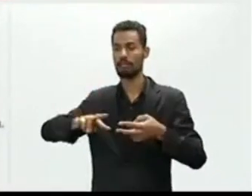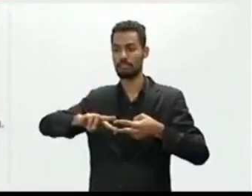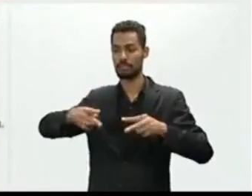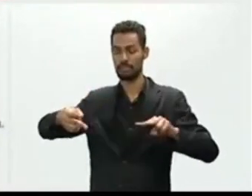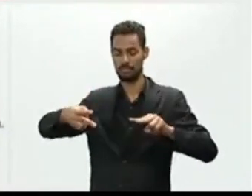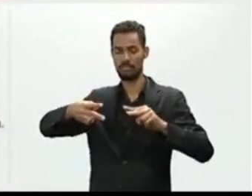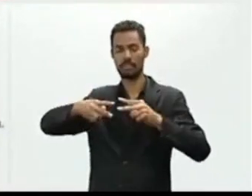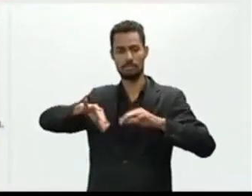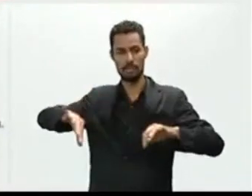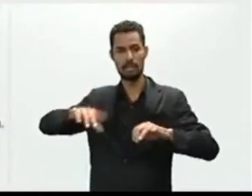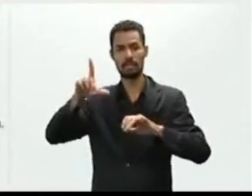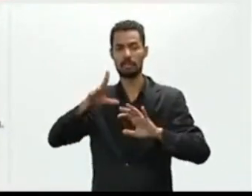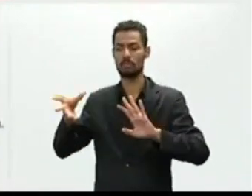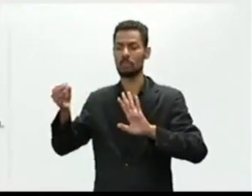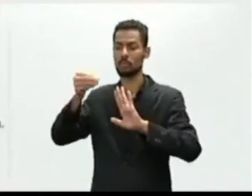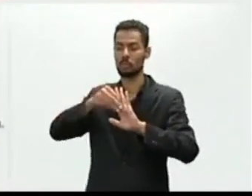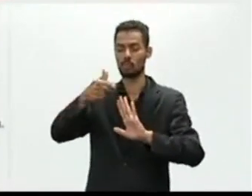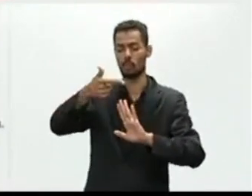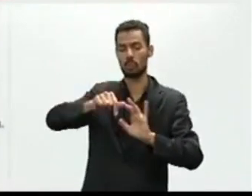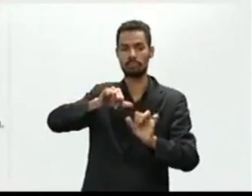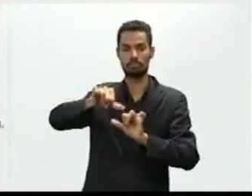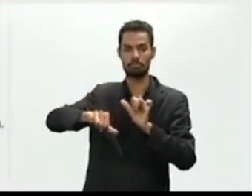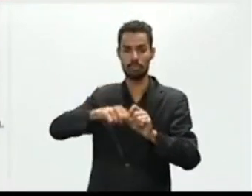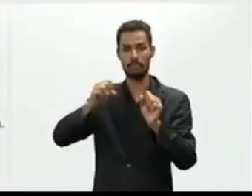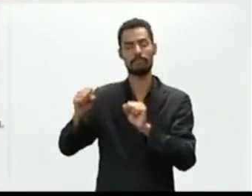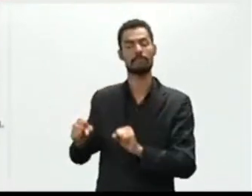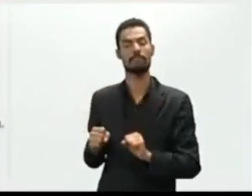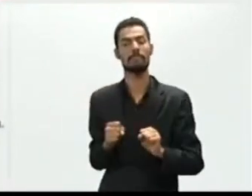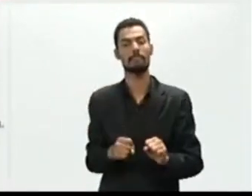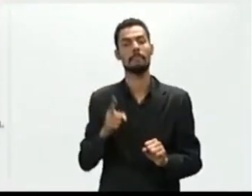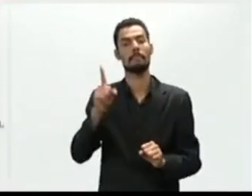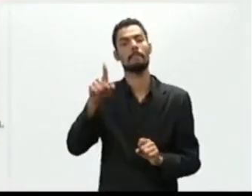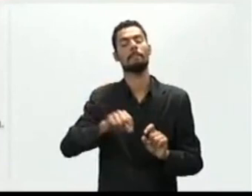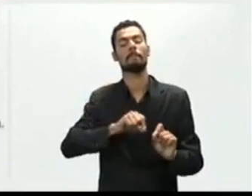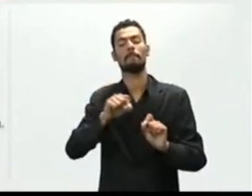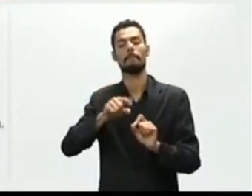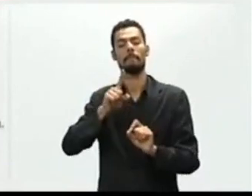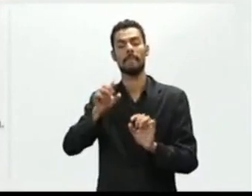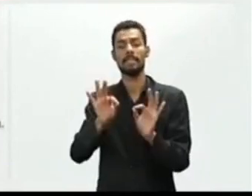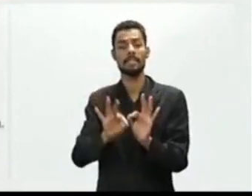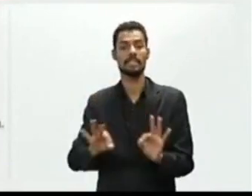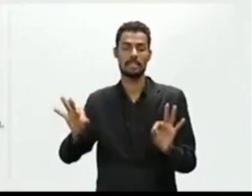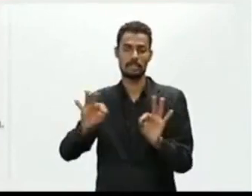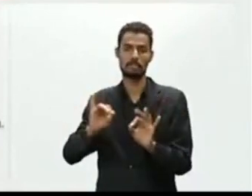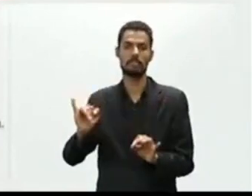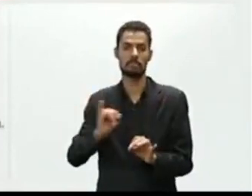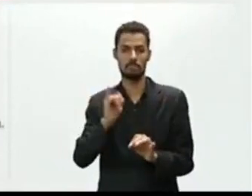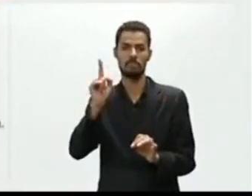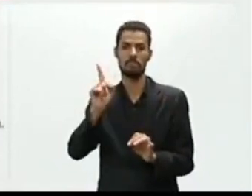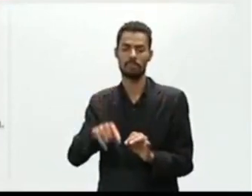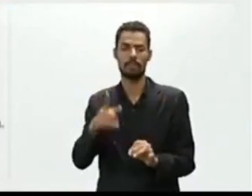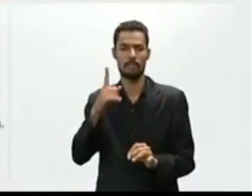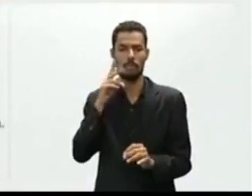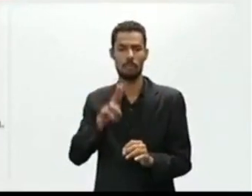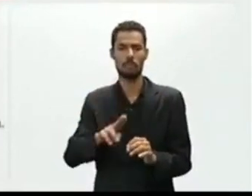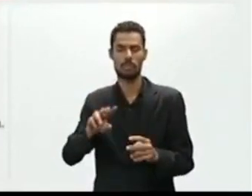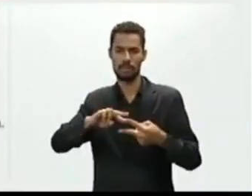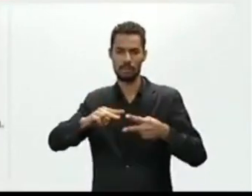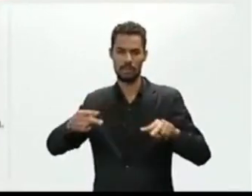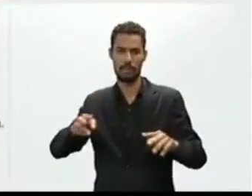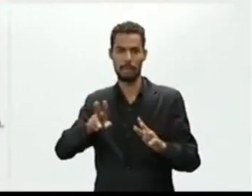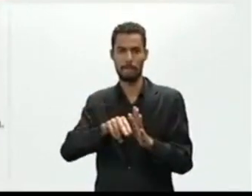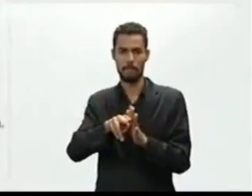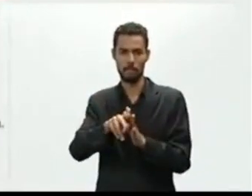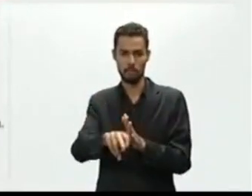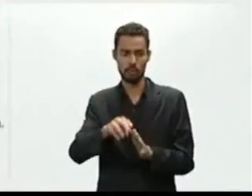DNA. Eu consigo cortar e colocar outra coisa dentro. Isso é o básico mais importante de como trabalhar com DNA, com